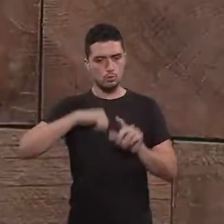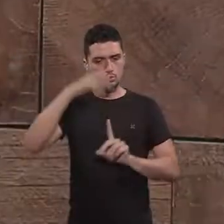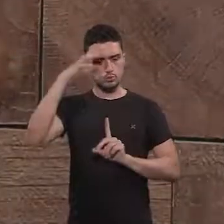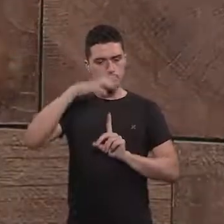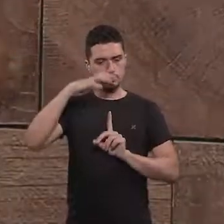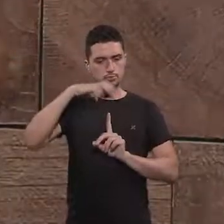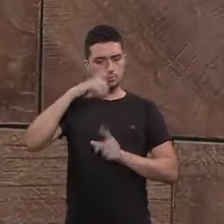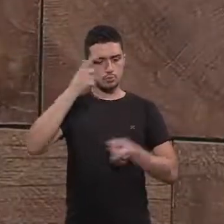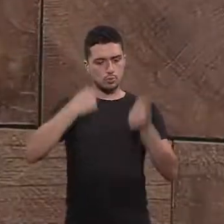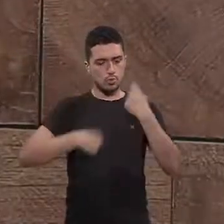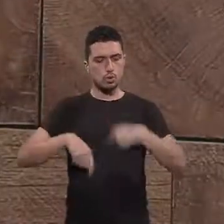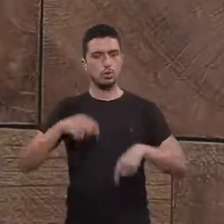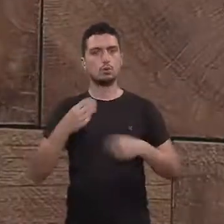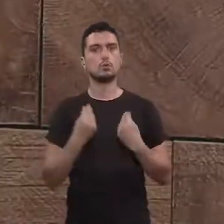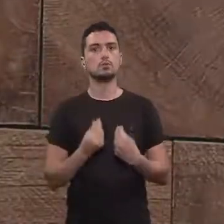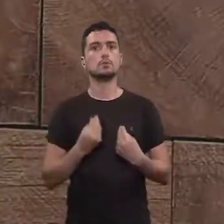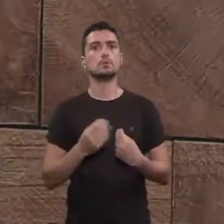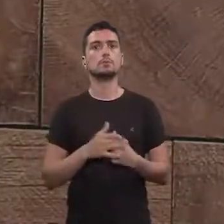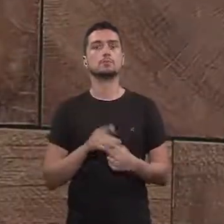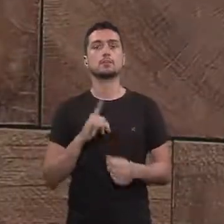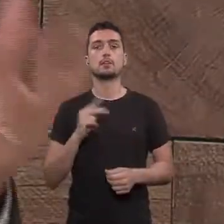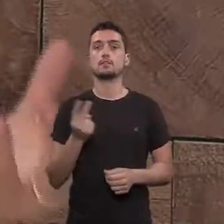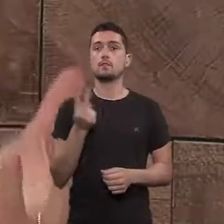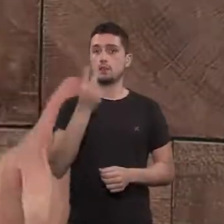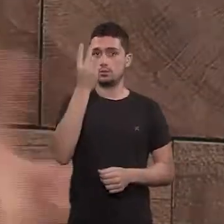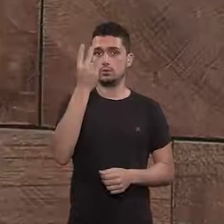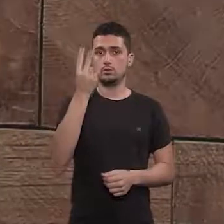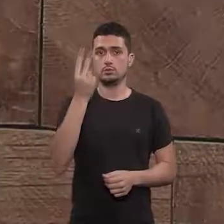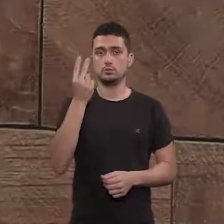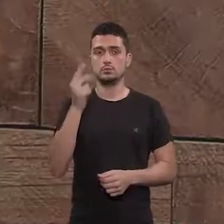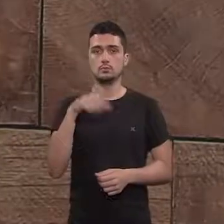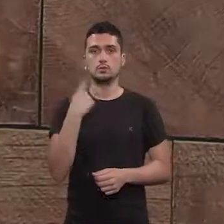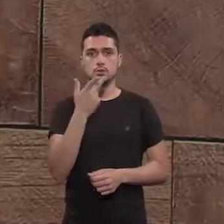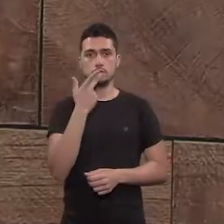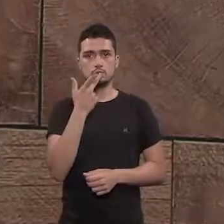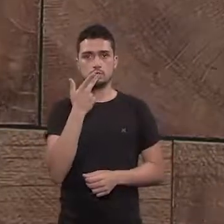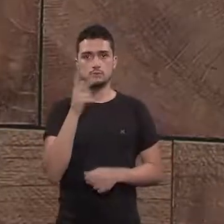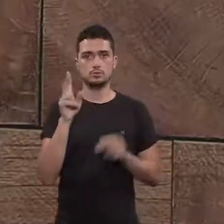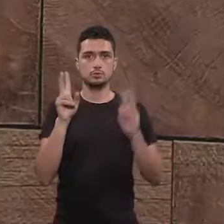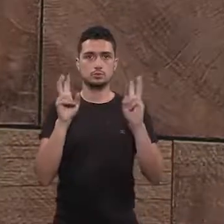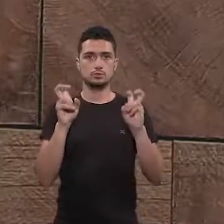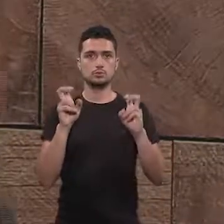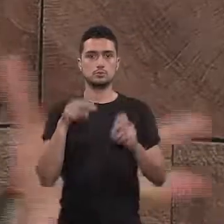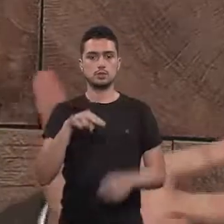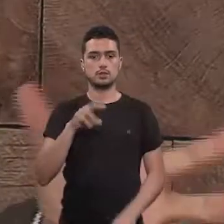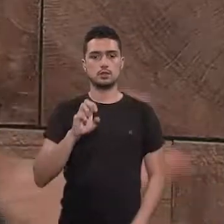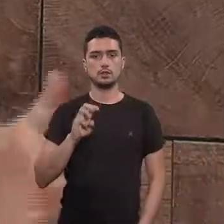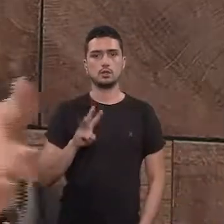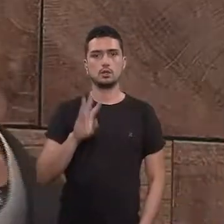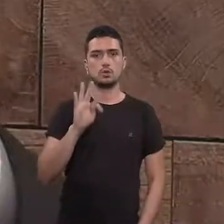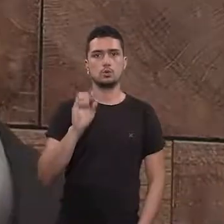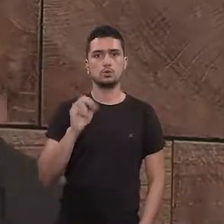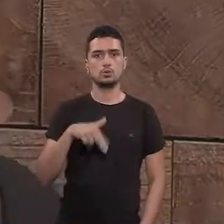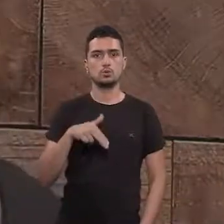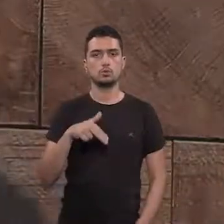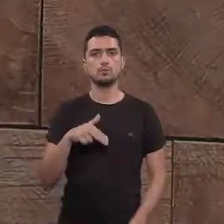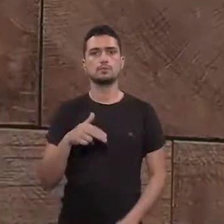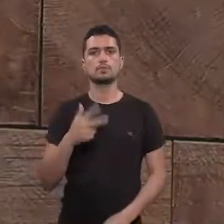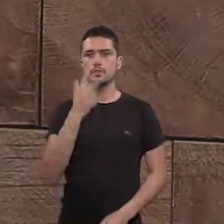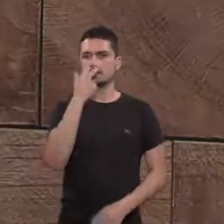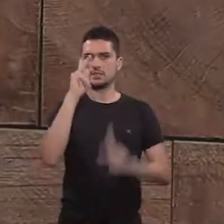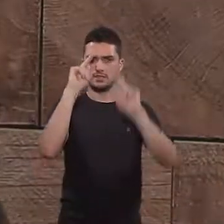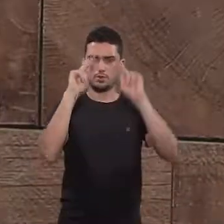interfere no experimento? Determinados valores. Quando nós falamos do ponto de vista de Newton, que o ser humano é